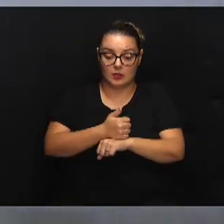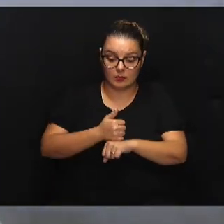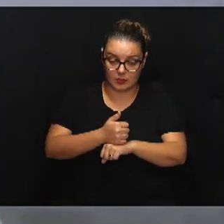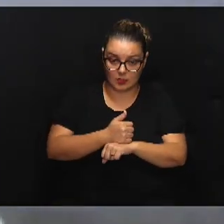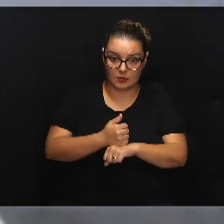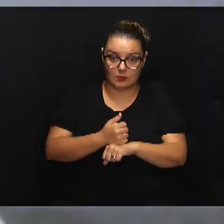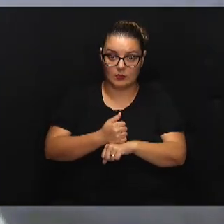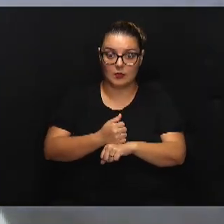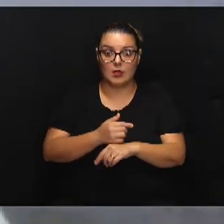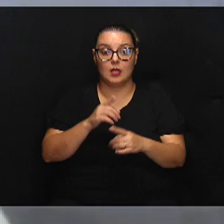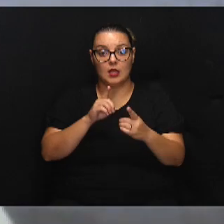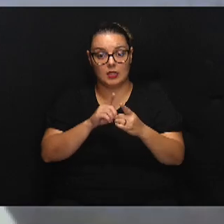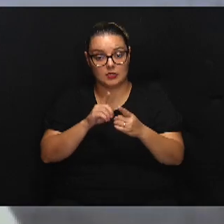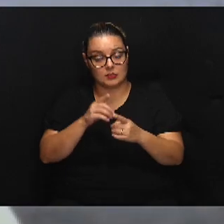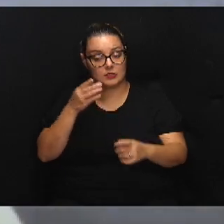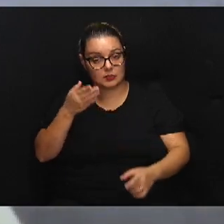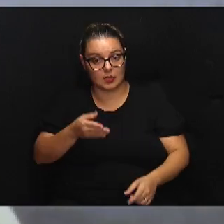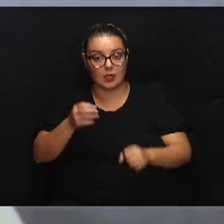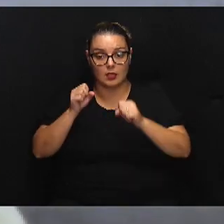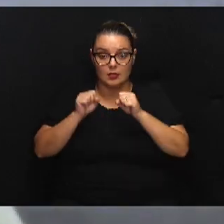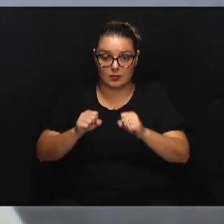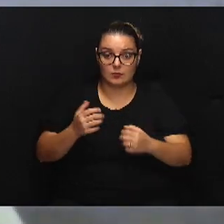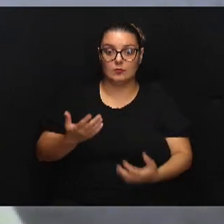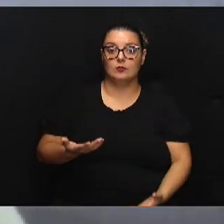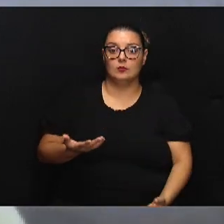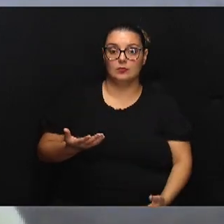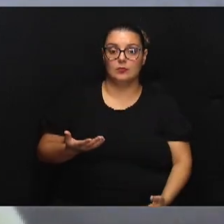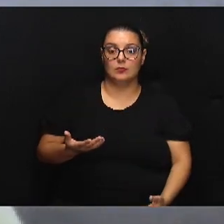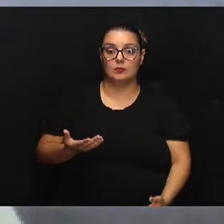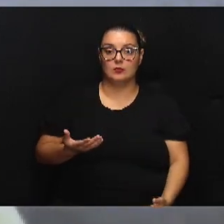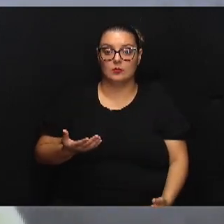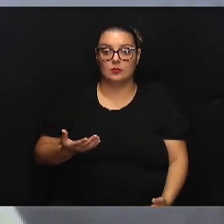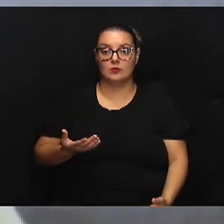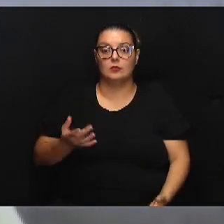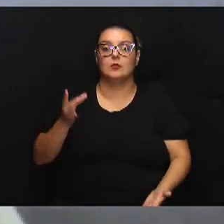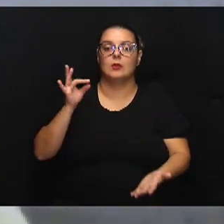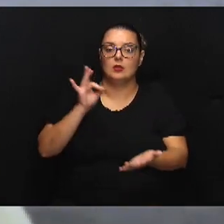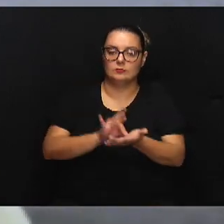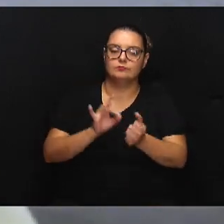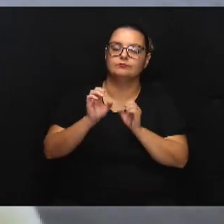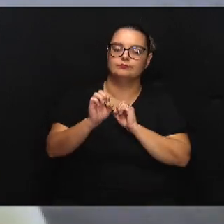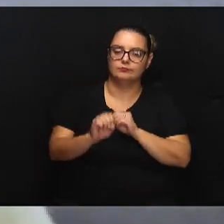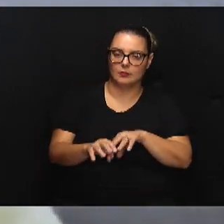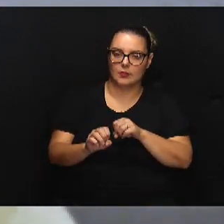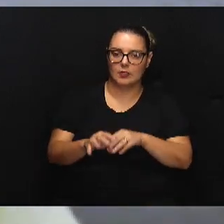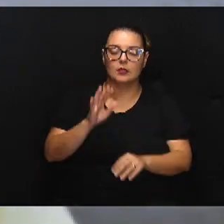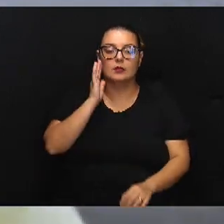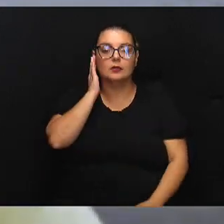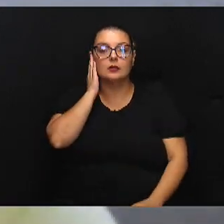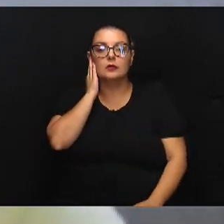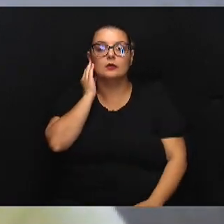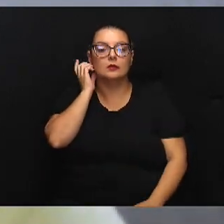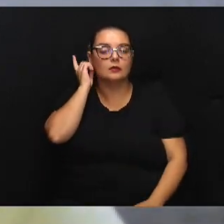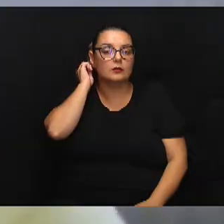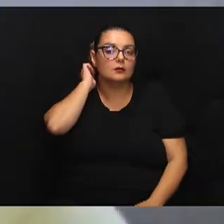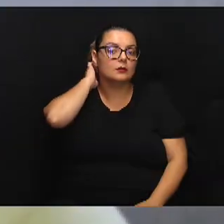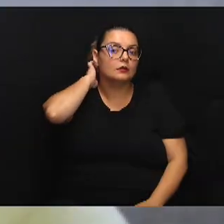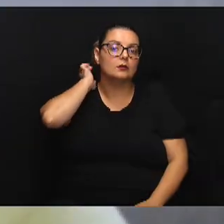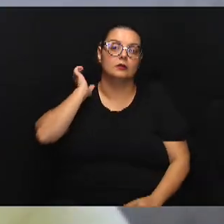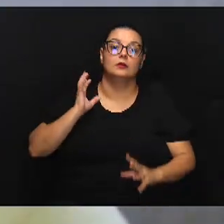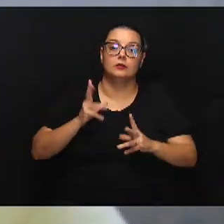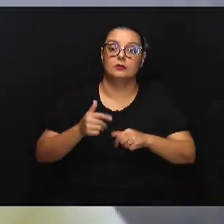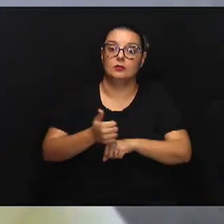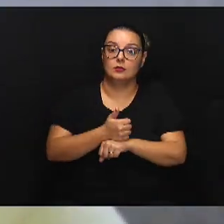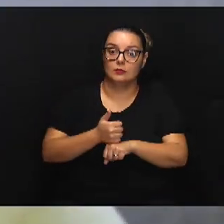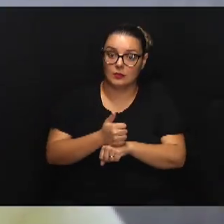esteja atendendo ela possa literalmente ensiná-la. Então, todo profissional,